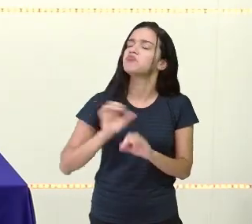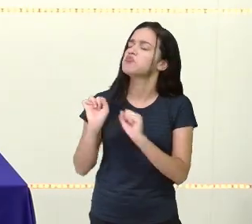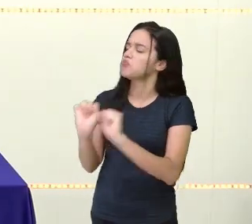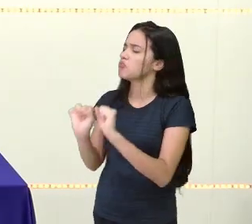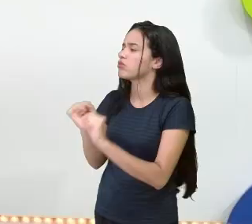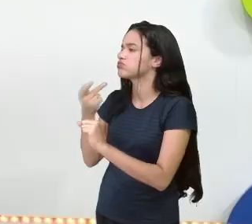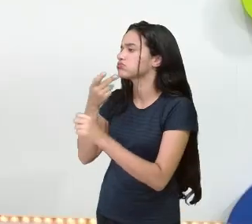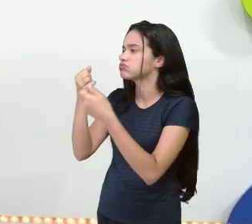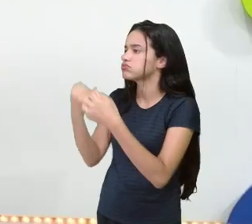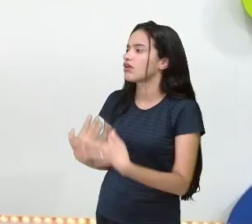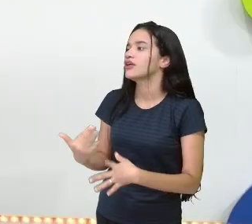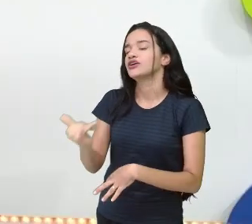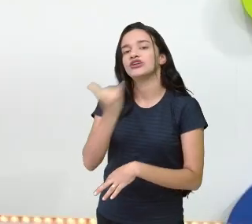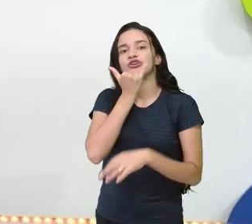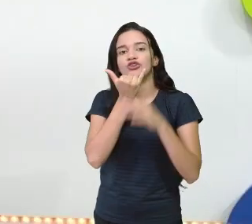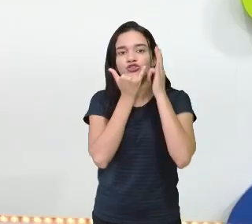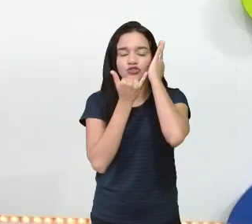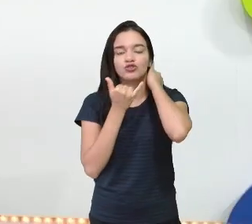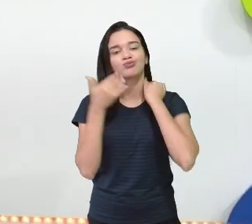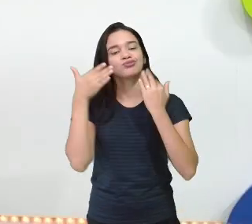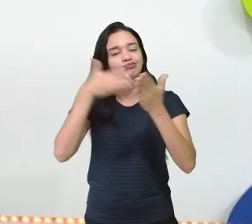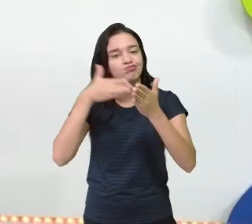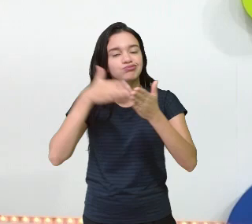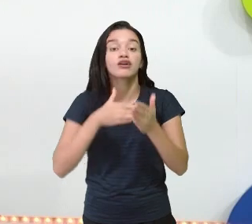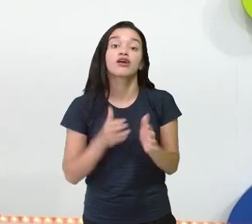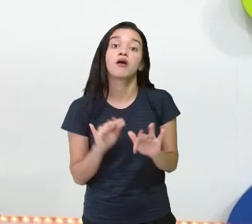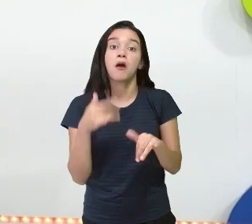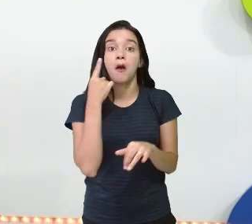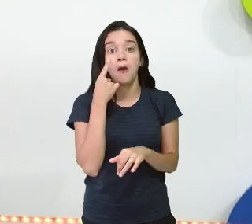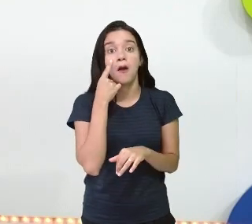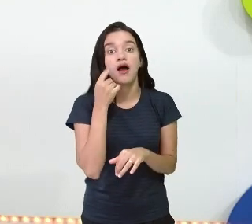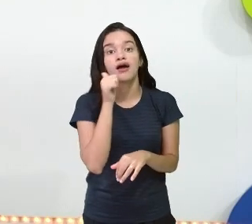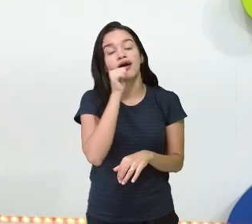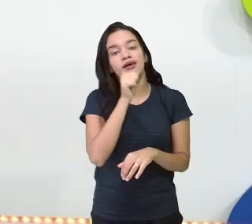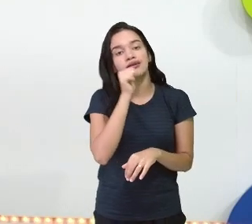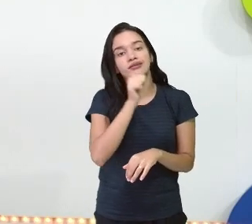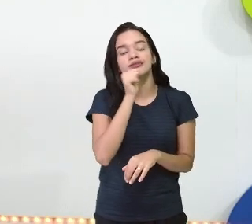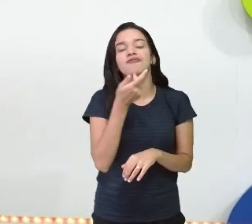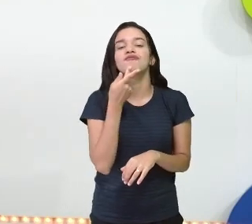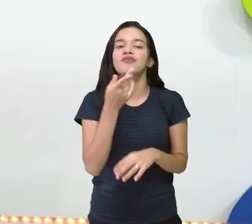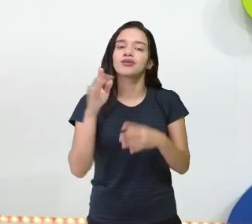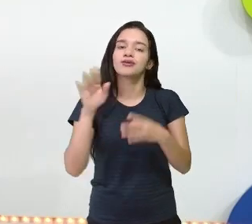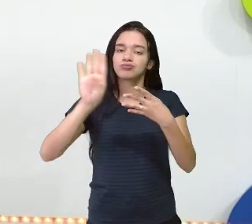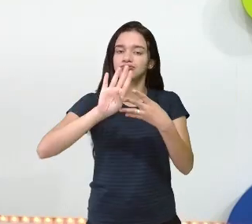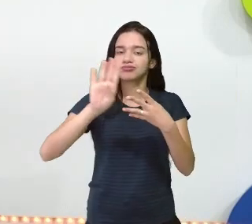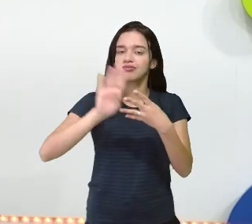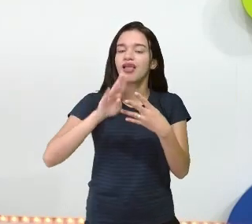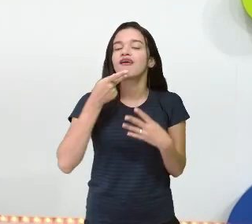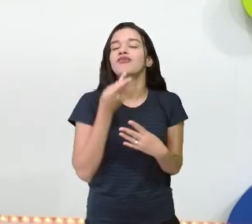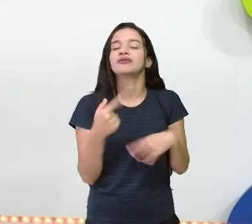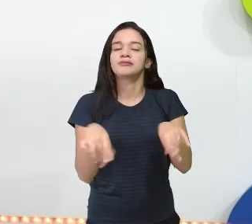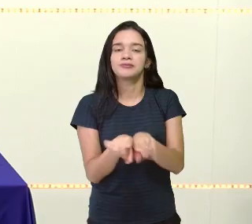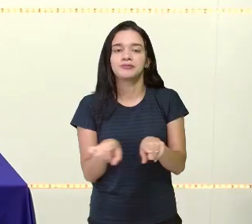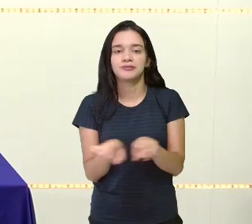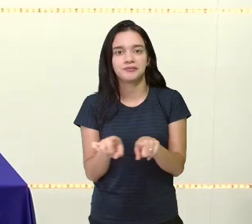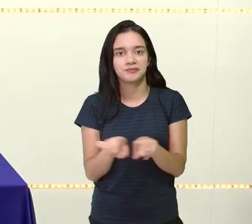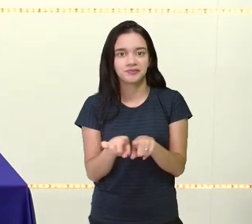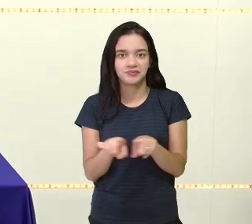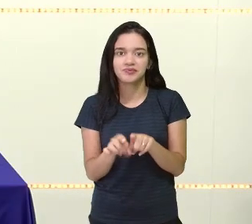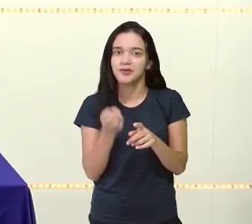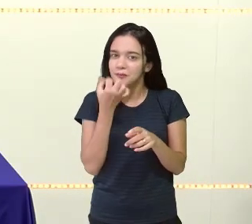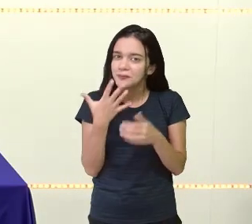falar, professora Sandra. Desculpa o atrapalhar. Nada, que é isso. A Samara disse também que a letra B, ela chegou depois, mas eu falei. Ah, aqui. Muito bem,